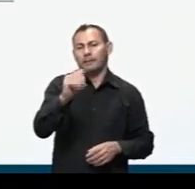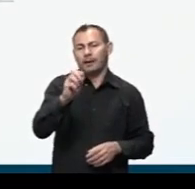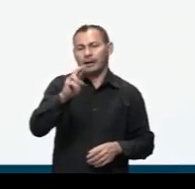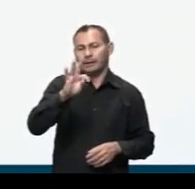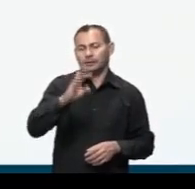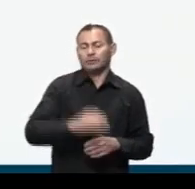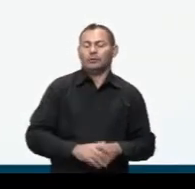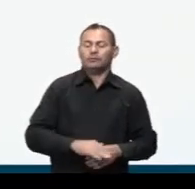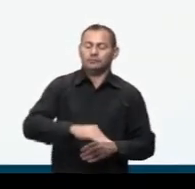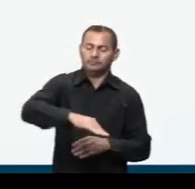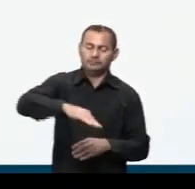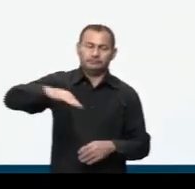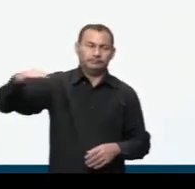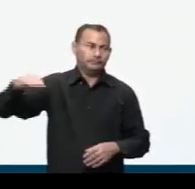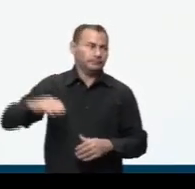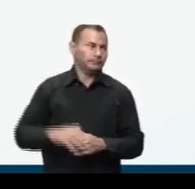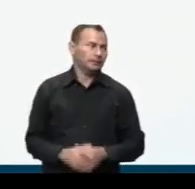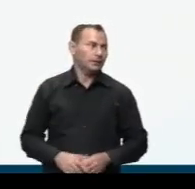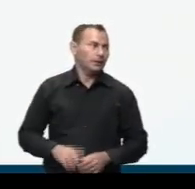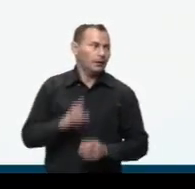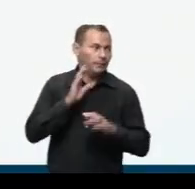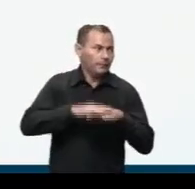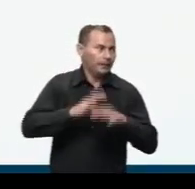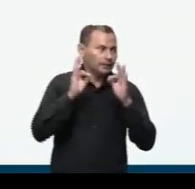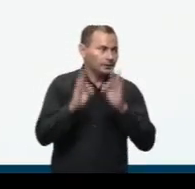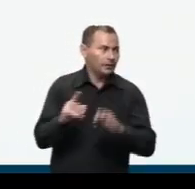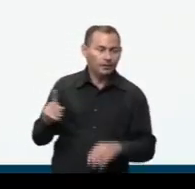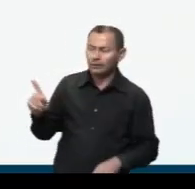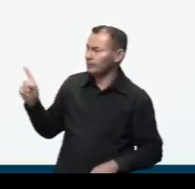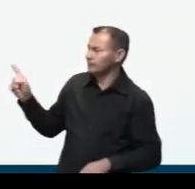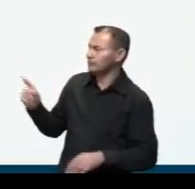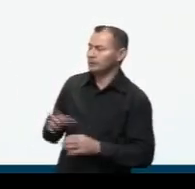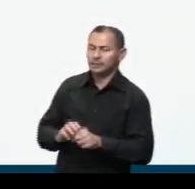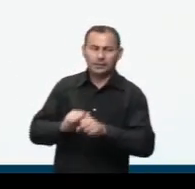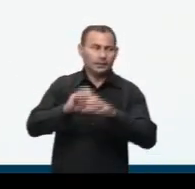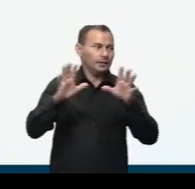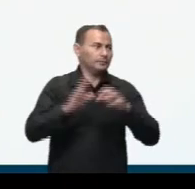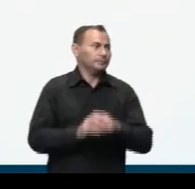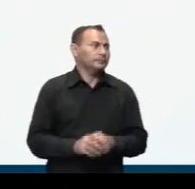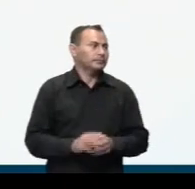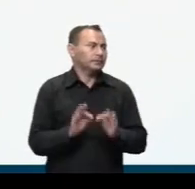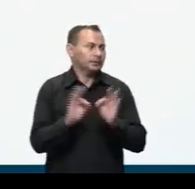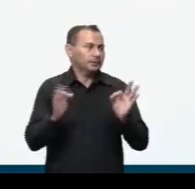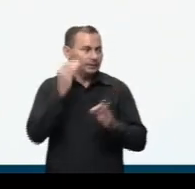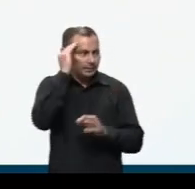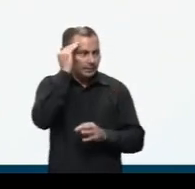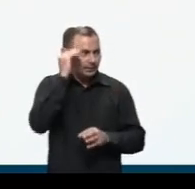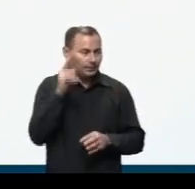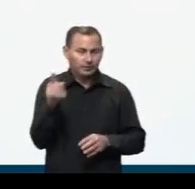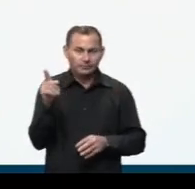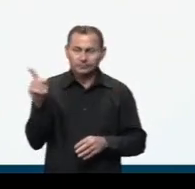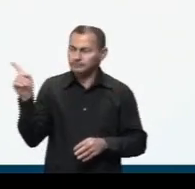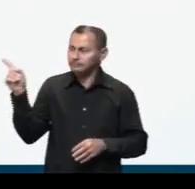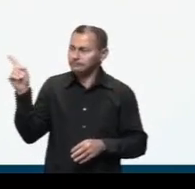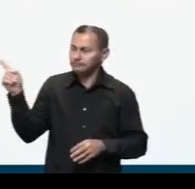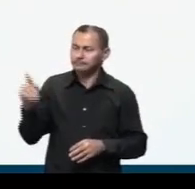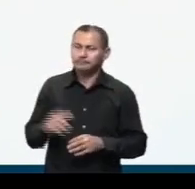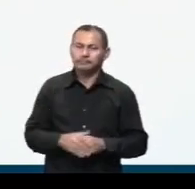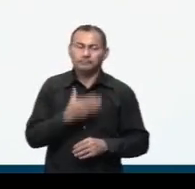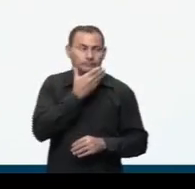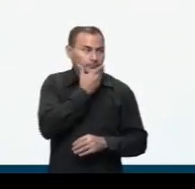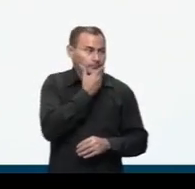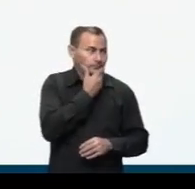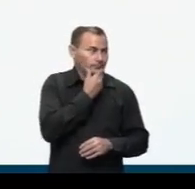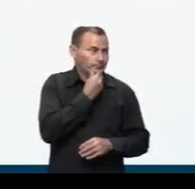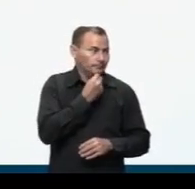com aclive. Uma imagem mais ilustrativa, né? Mais simples de se entender. Então, o nosso rapazinho aqui